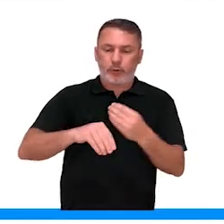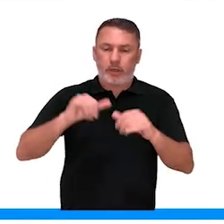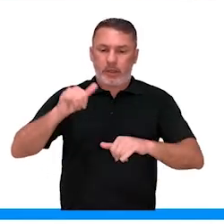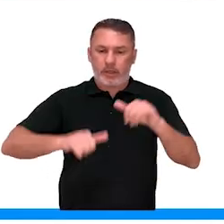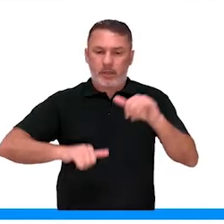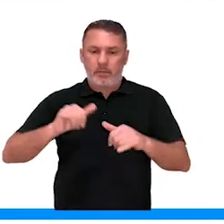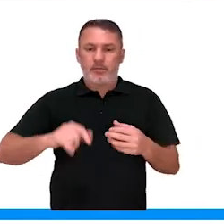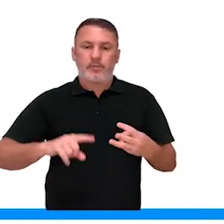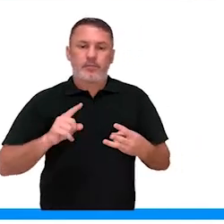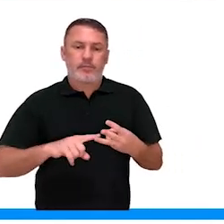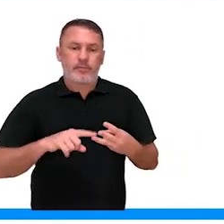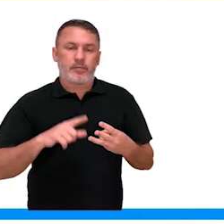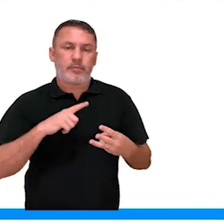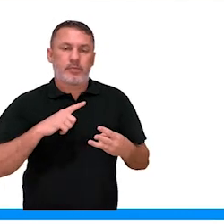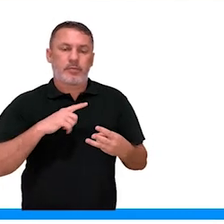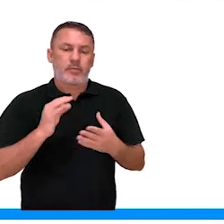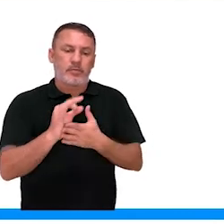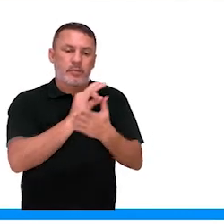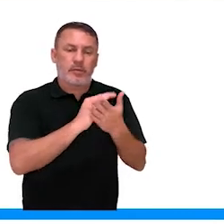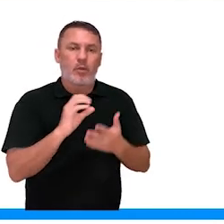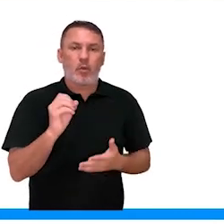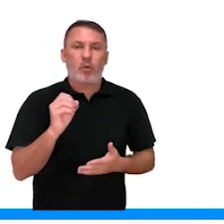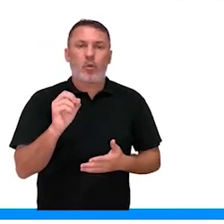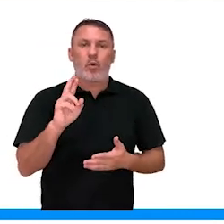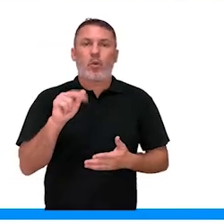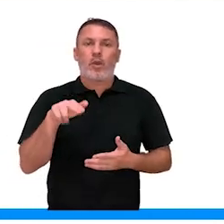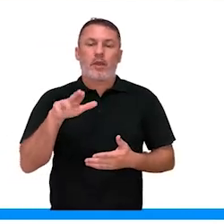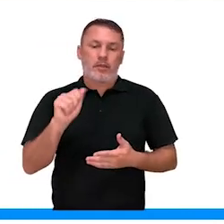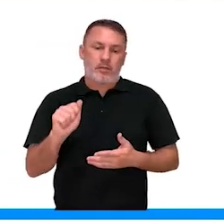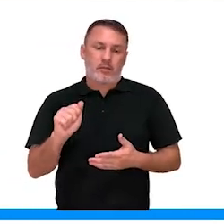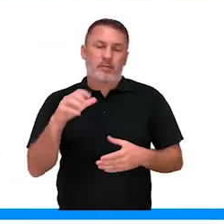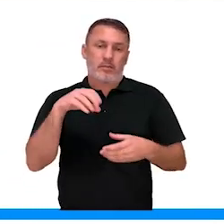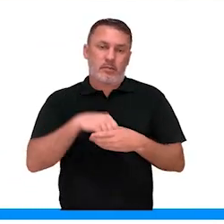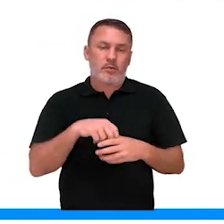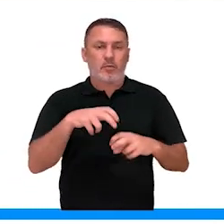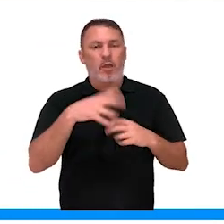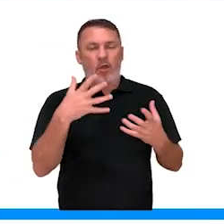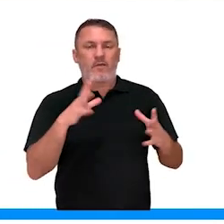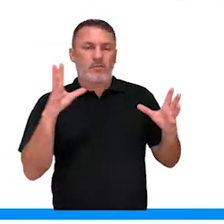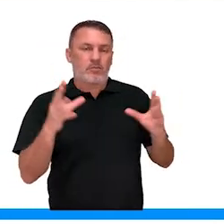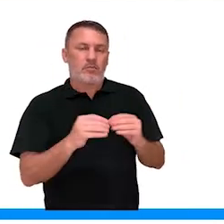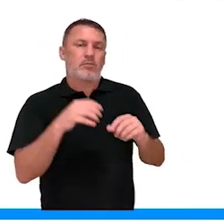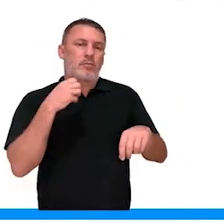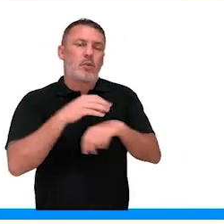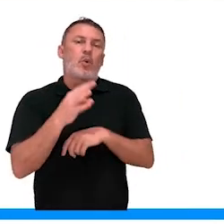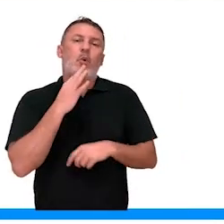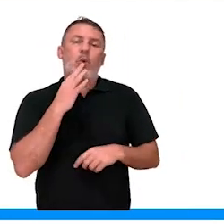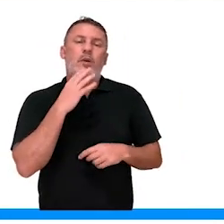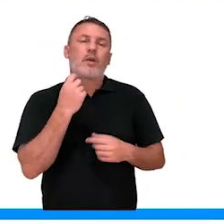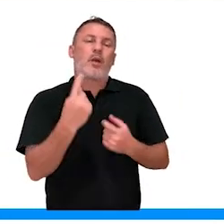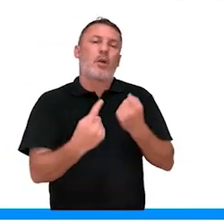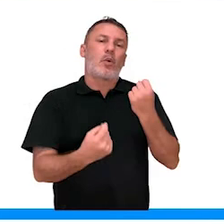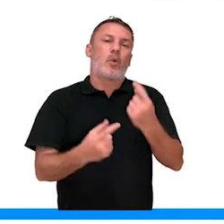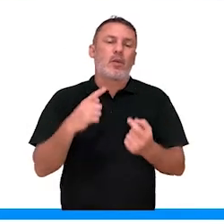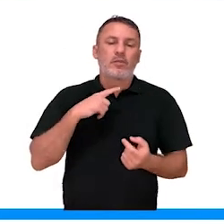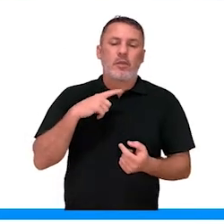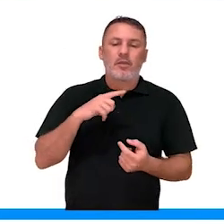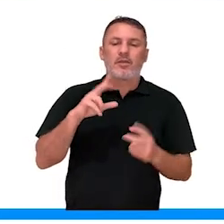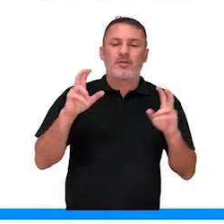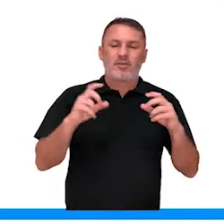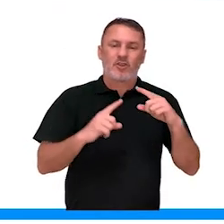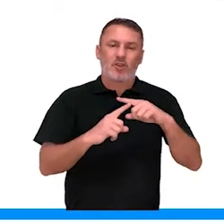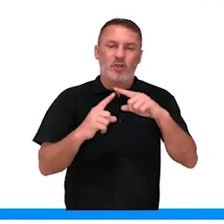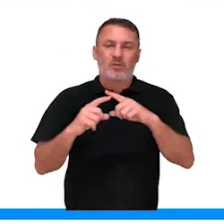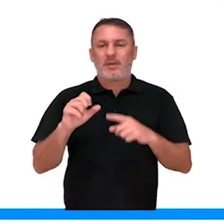reações químicas, compor moléculas orgânicas. Então, a gente vai conhecer um pouquinho melhor de alguns desses